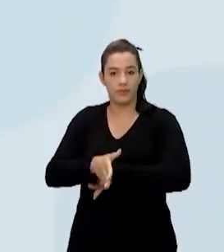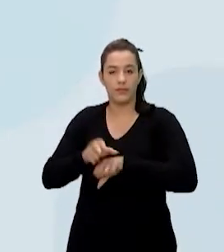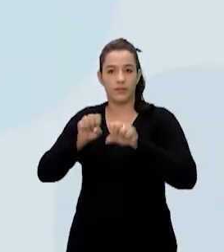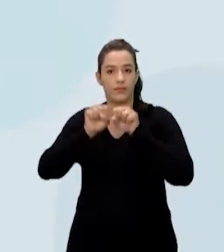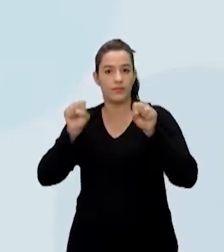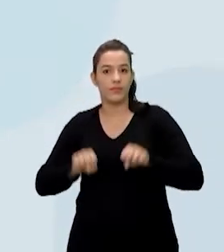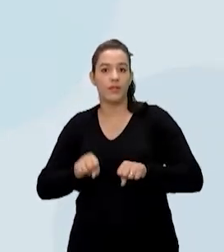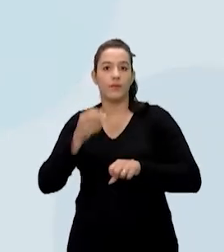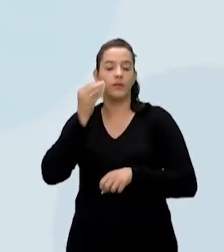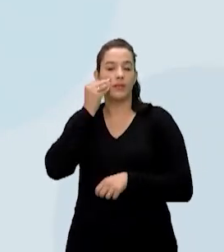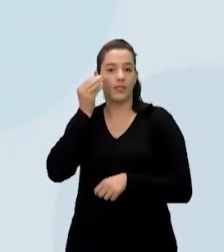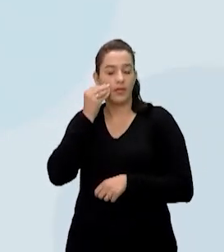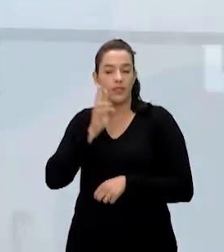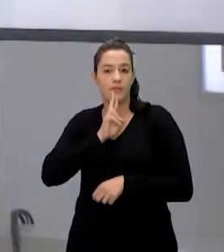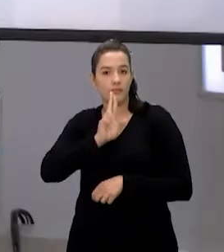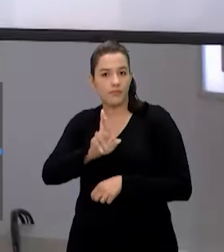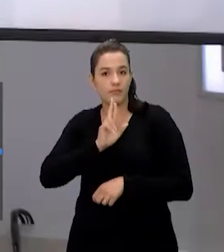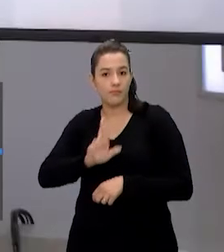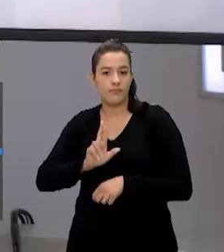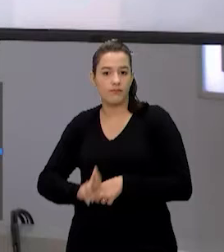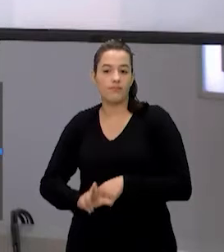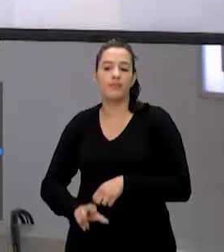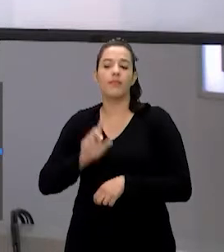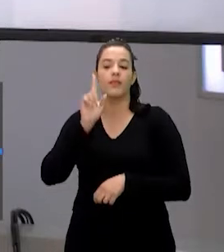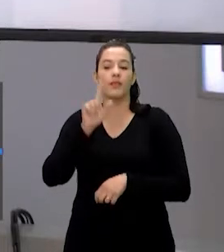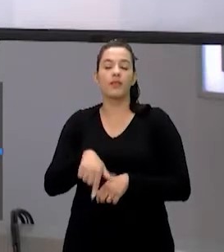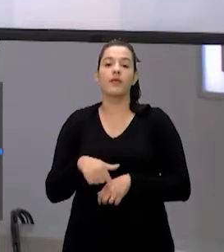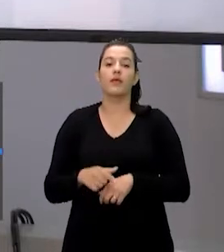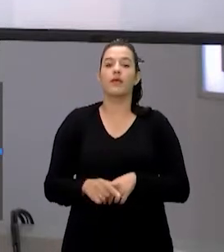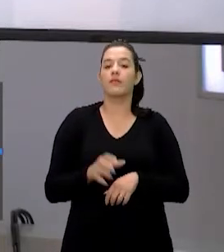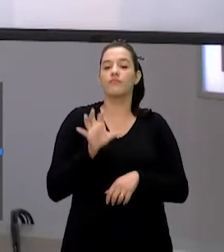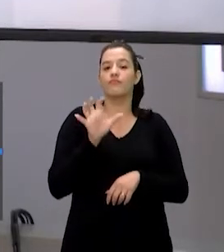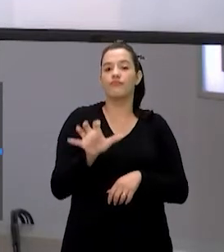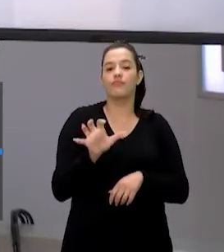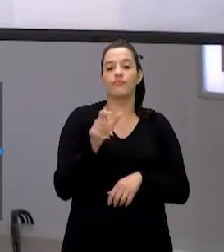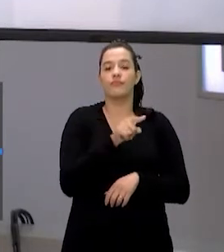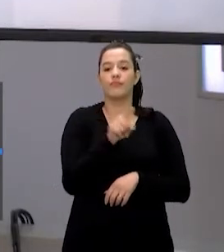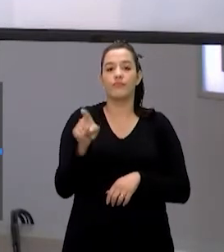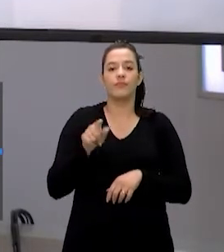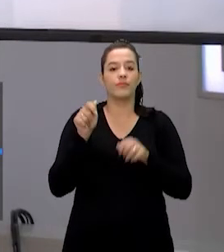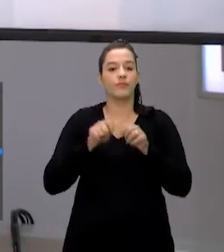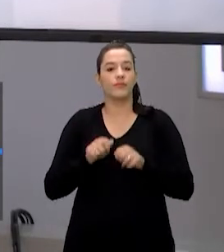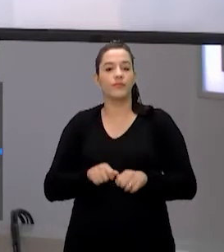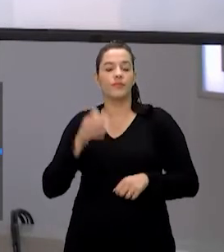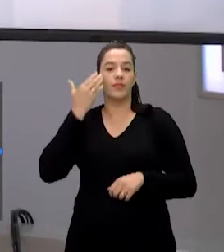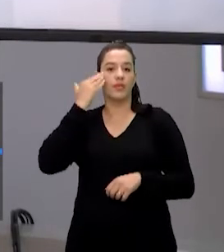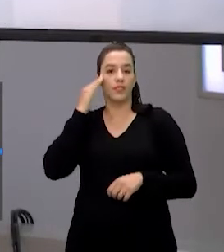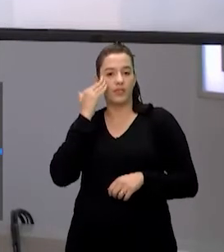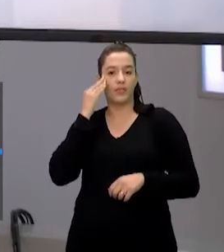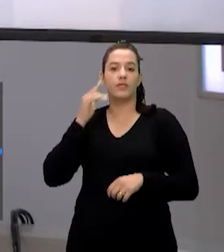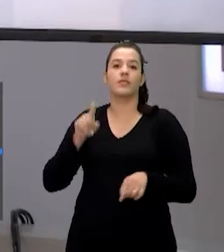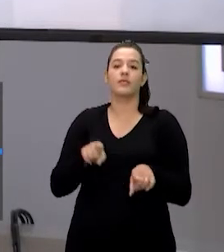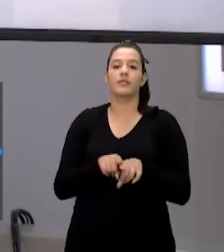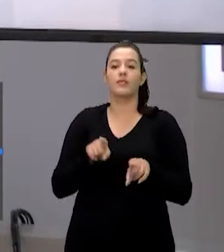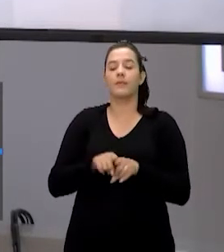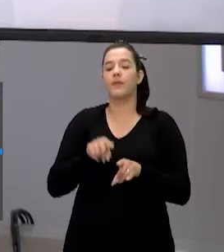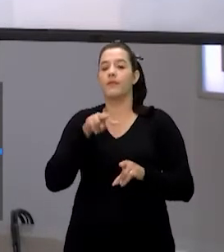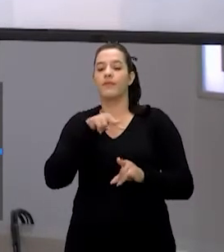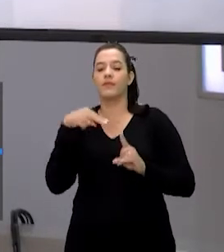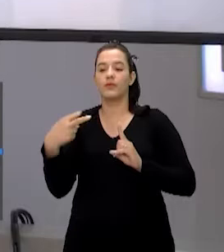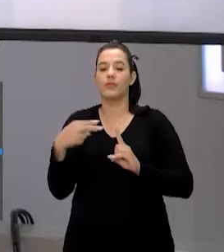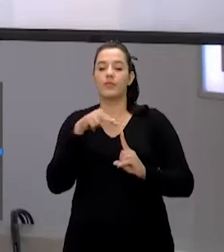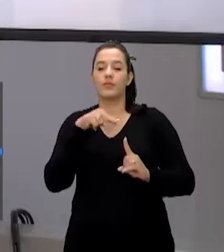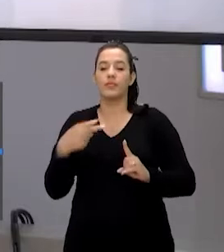sistema, resolvam as atividades, que isso também é uma forma de você entender e visualizar,